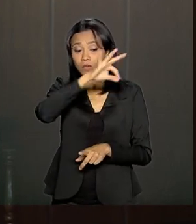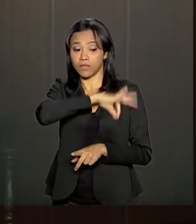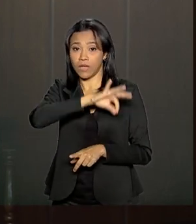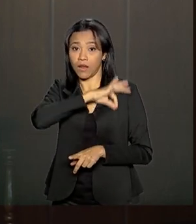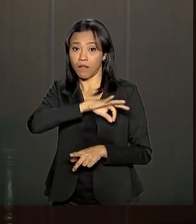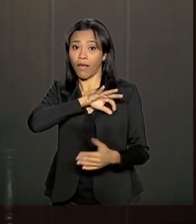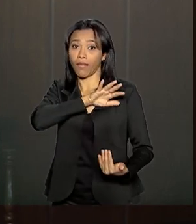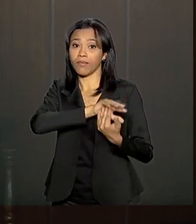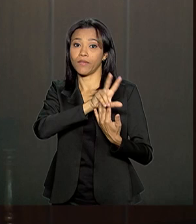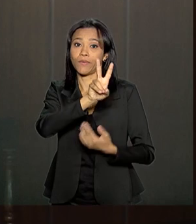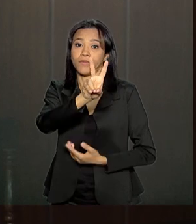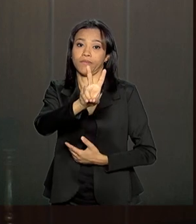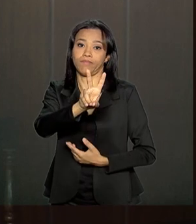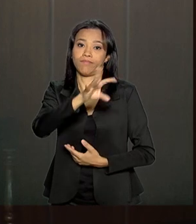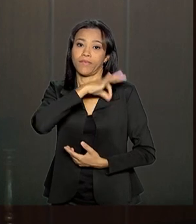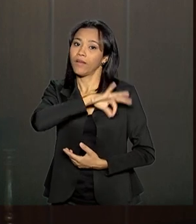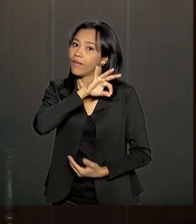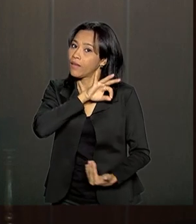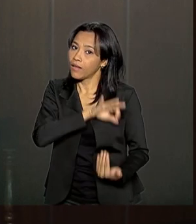até dois salários mínimos.